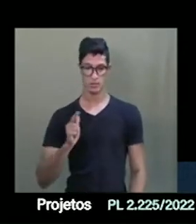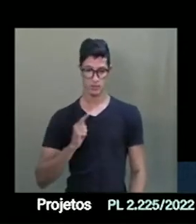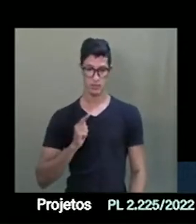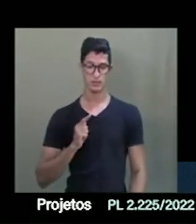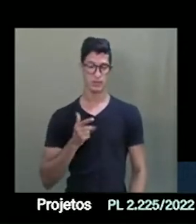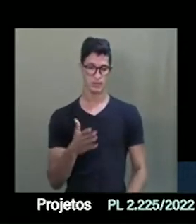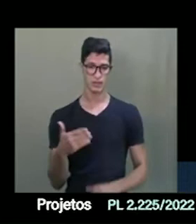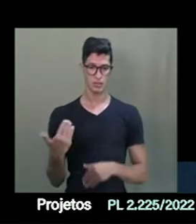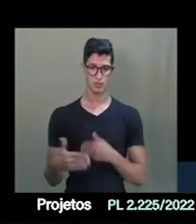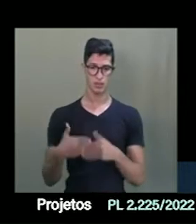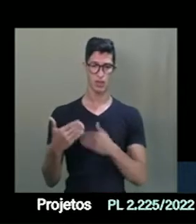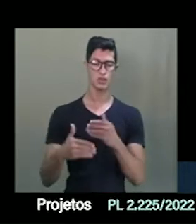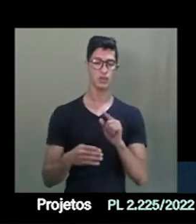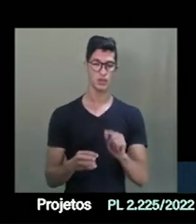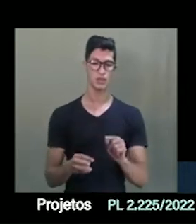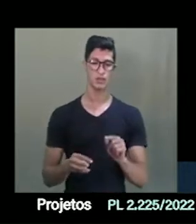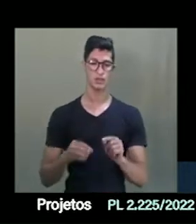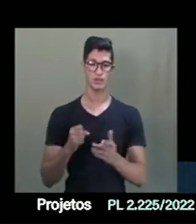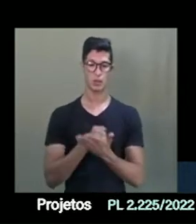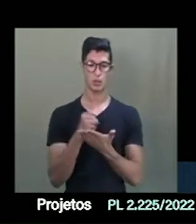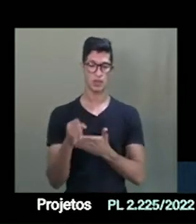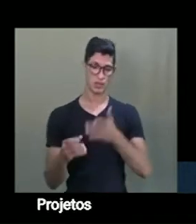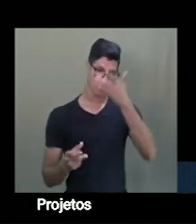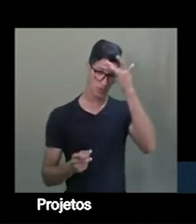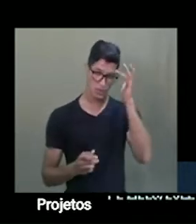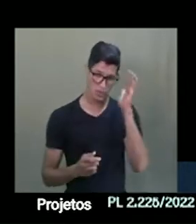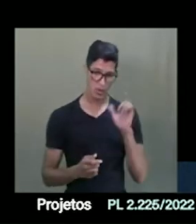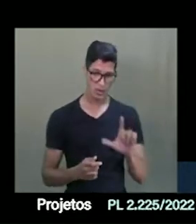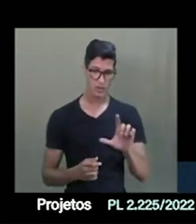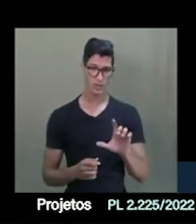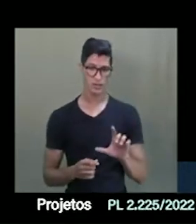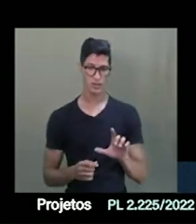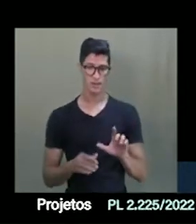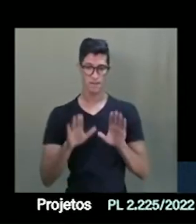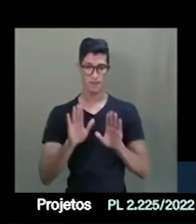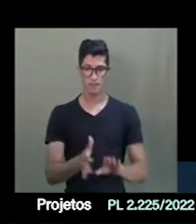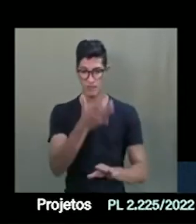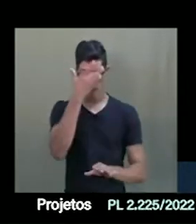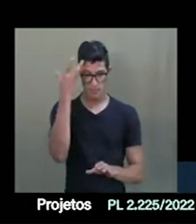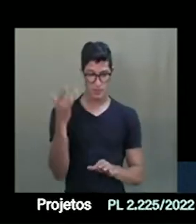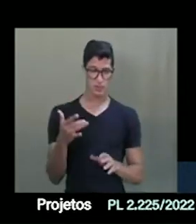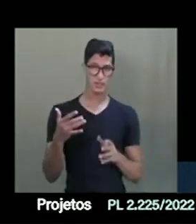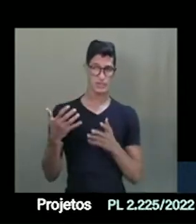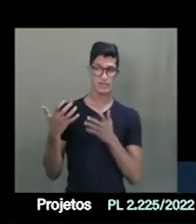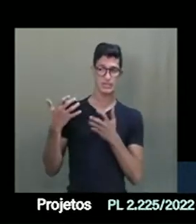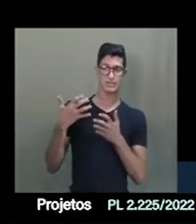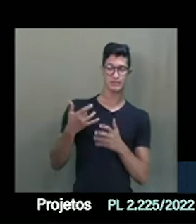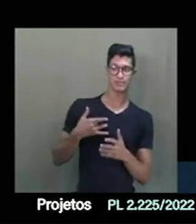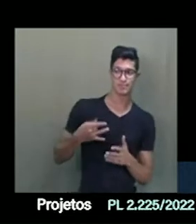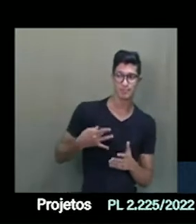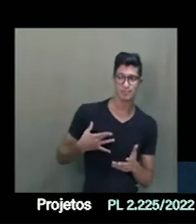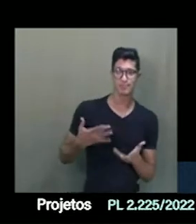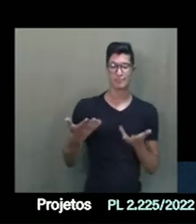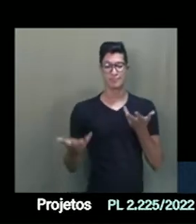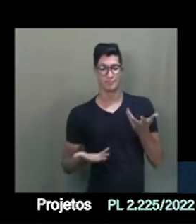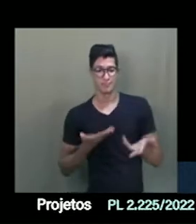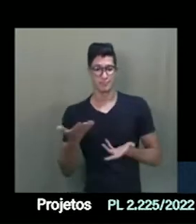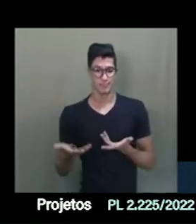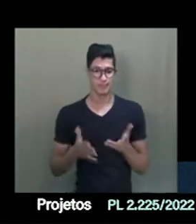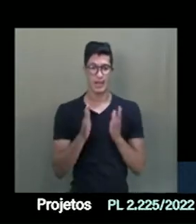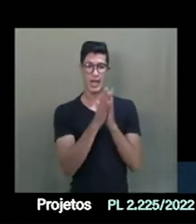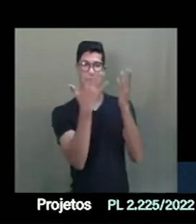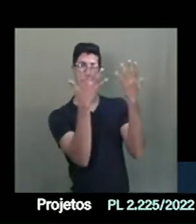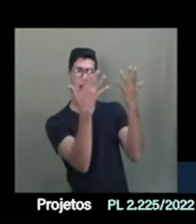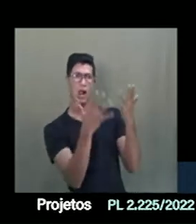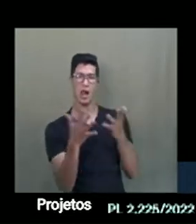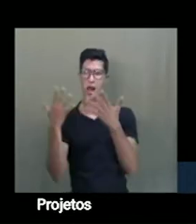varejo, nesse processo aí que emprega tanta gente? Ficam aquelas pessoas constrangidas, cantando,